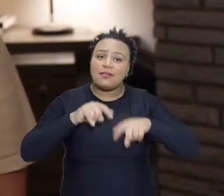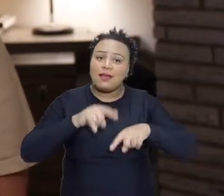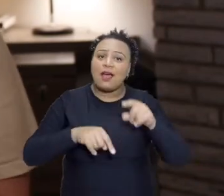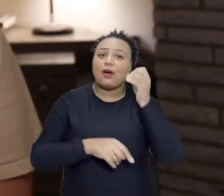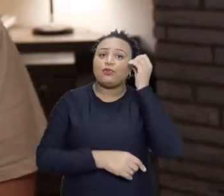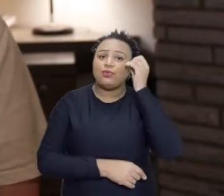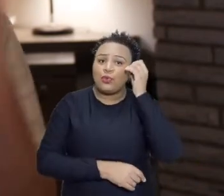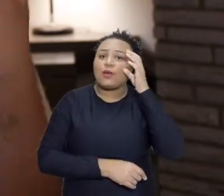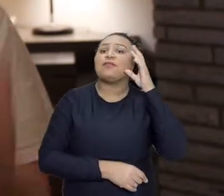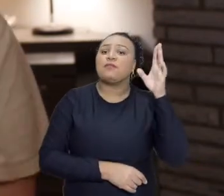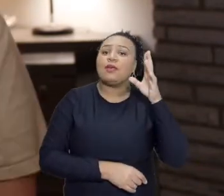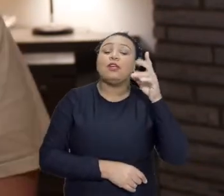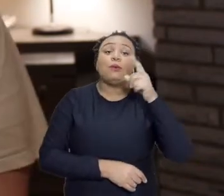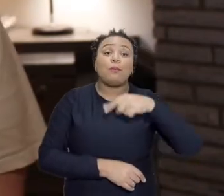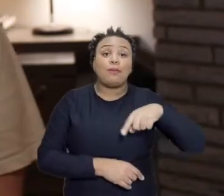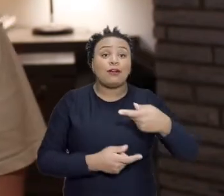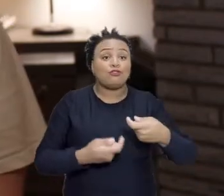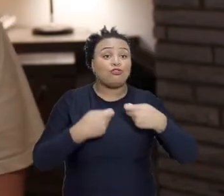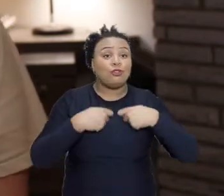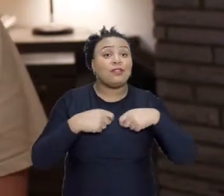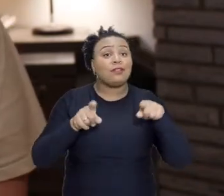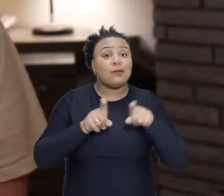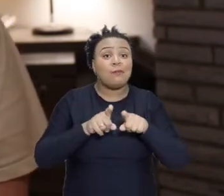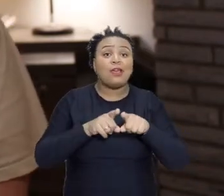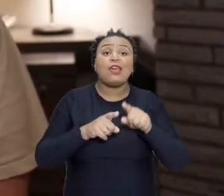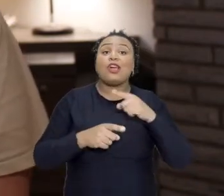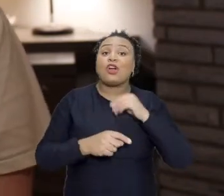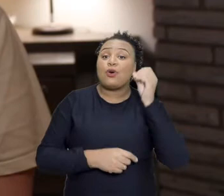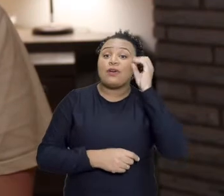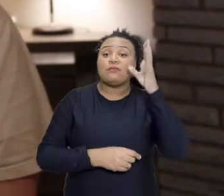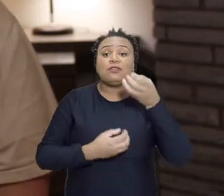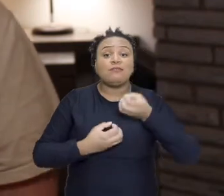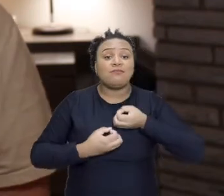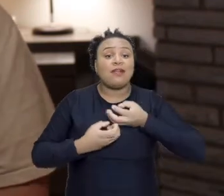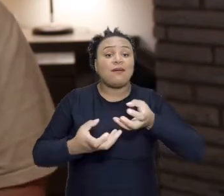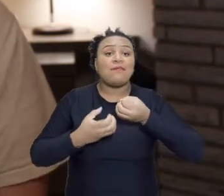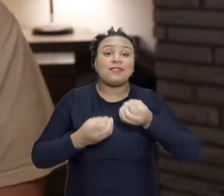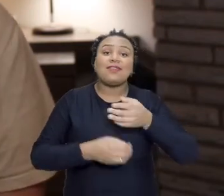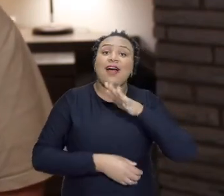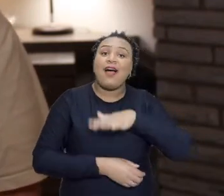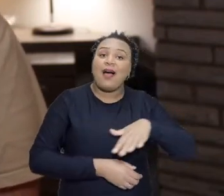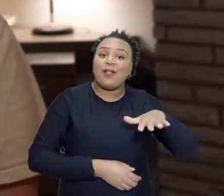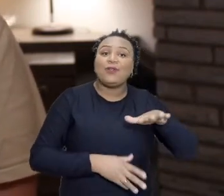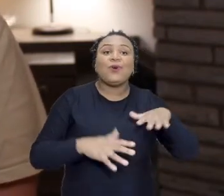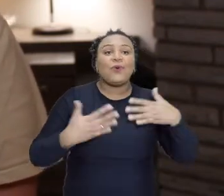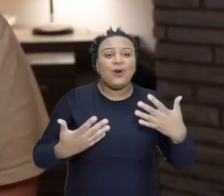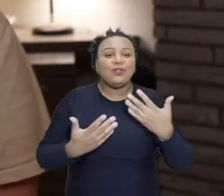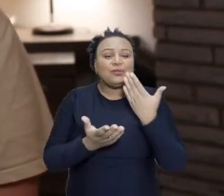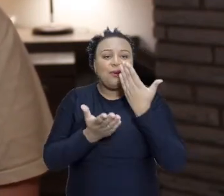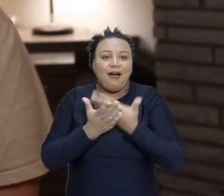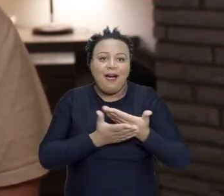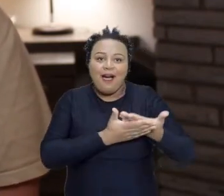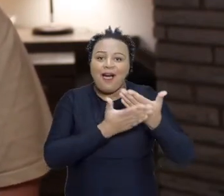para você, como de conhecimento para você passar para os seus alunos. Porque quando você está dando aula, quando você